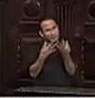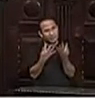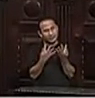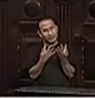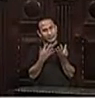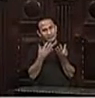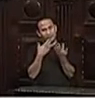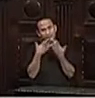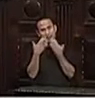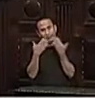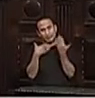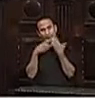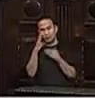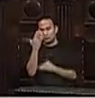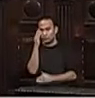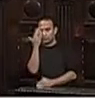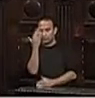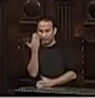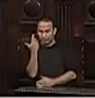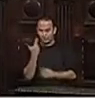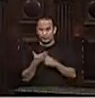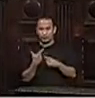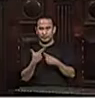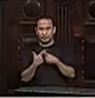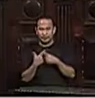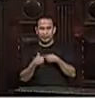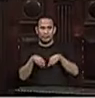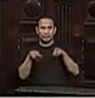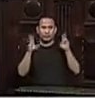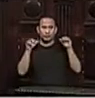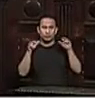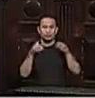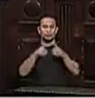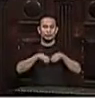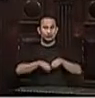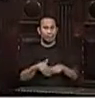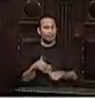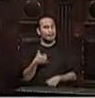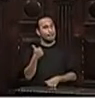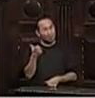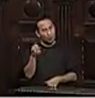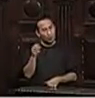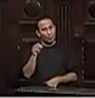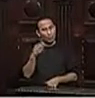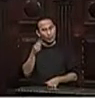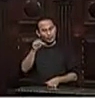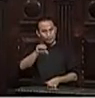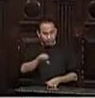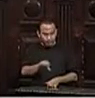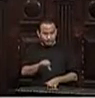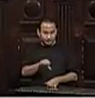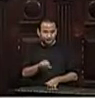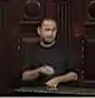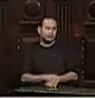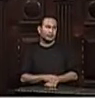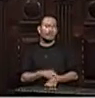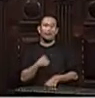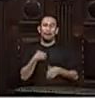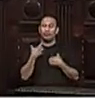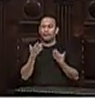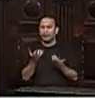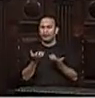gasto. A questão está na qualidade do gasto. Então, eu